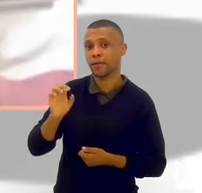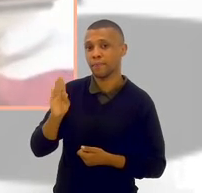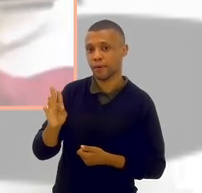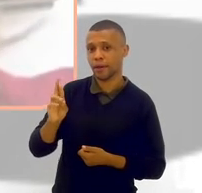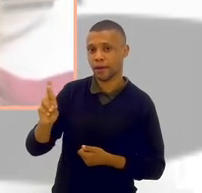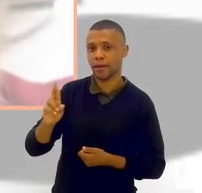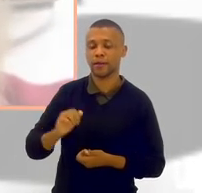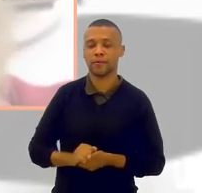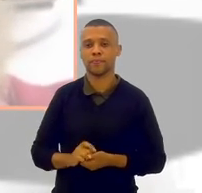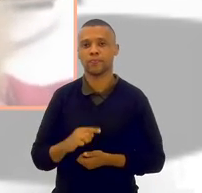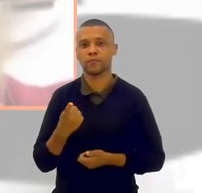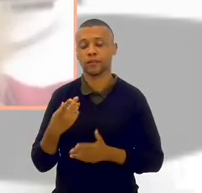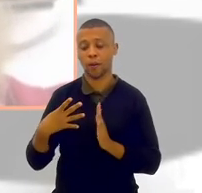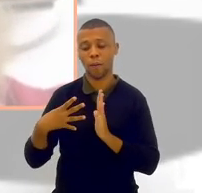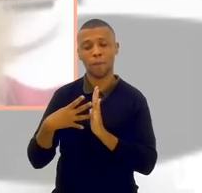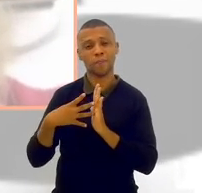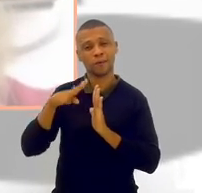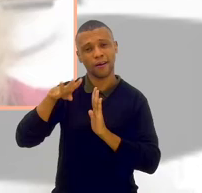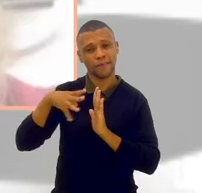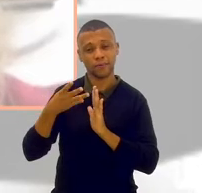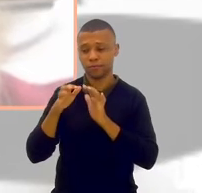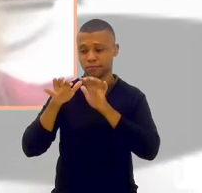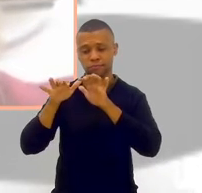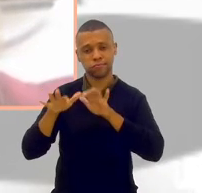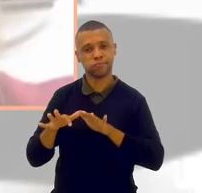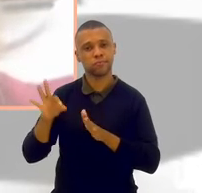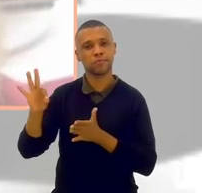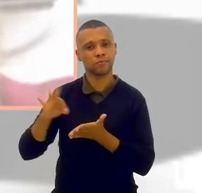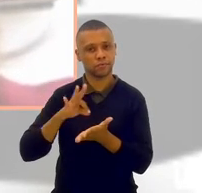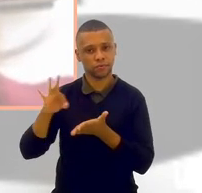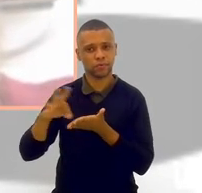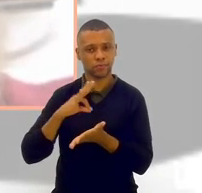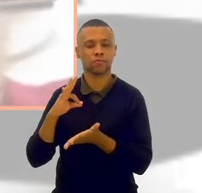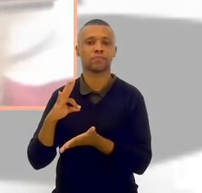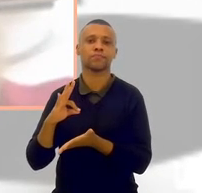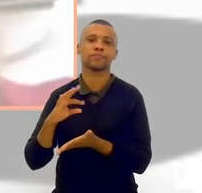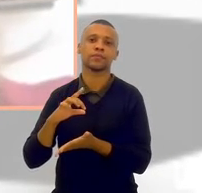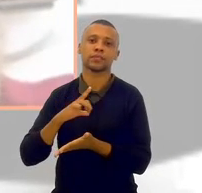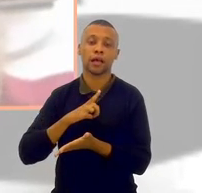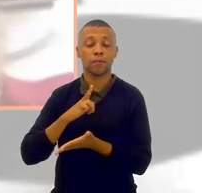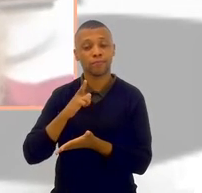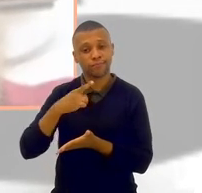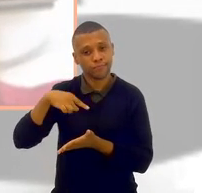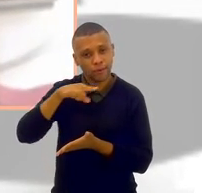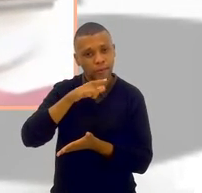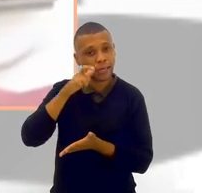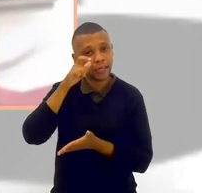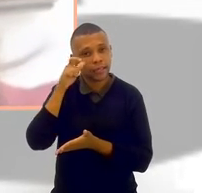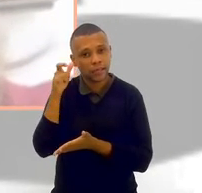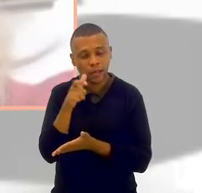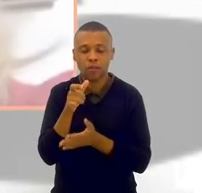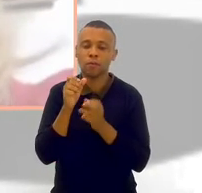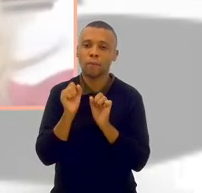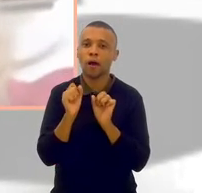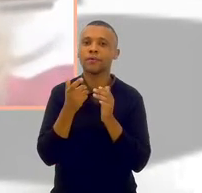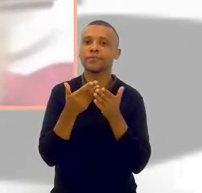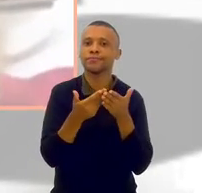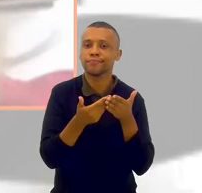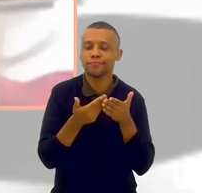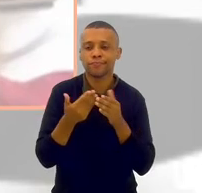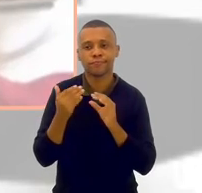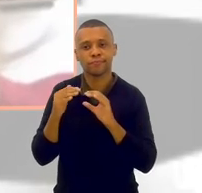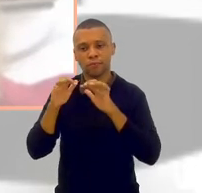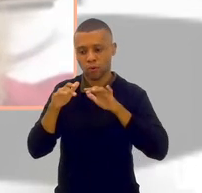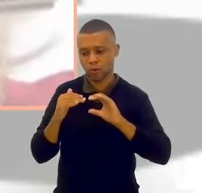abimebr. Nós temos uma ficha de inscrição que passamos para as pessoas interessadas, né? Pode encaminhar